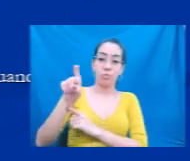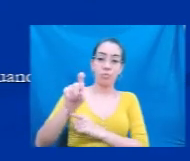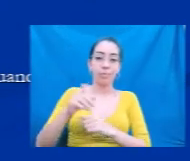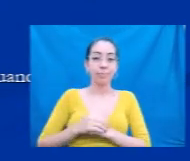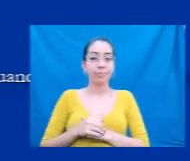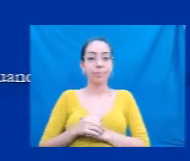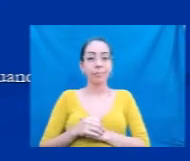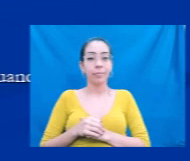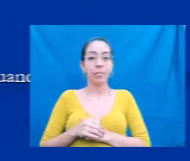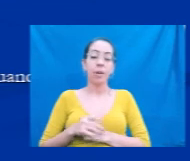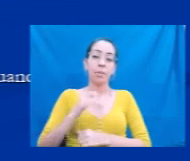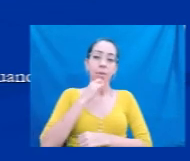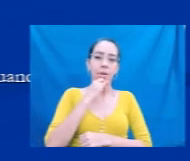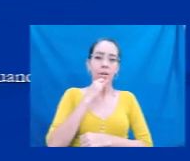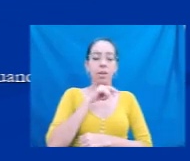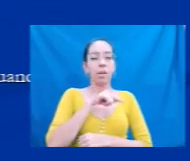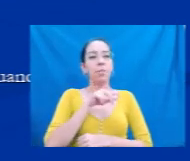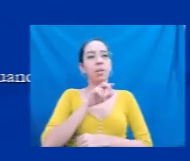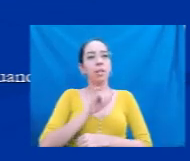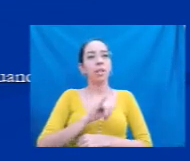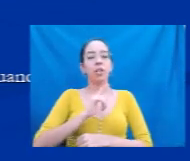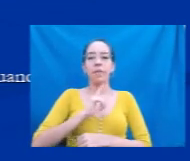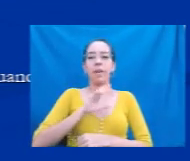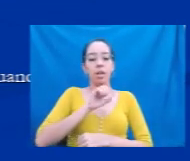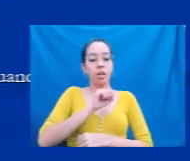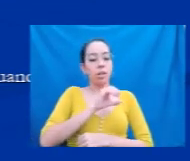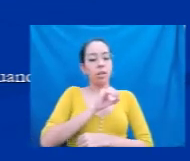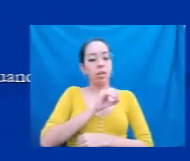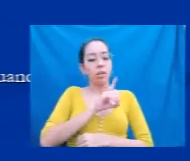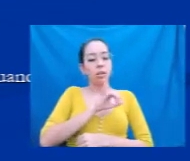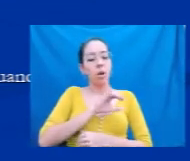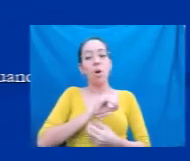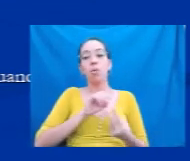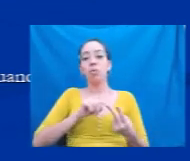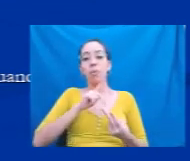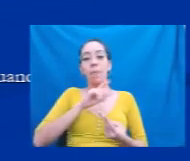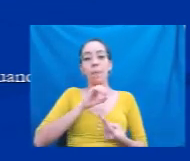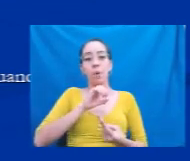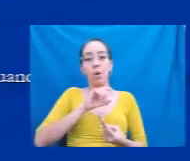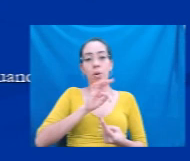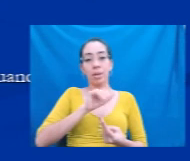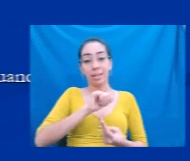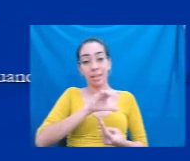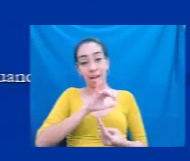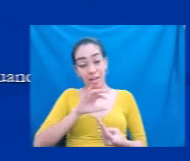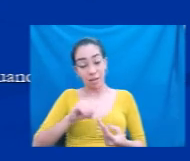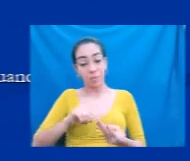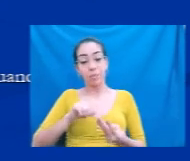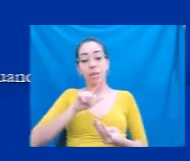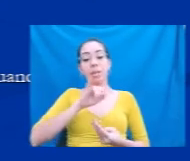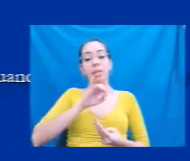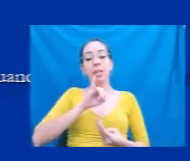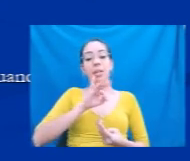lítio, tá? Também é uma informação. Então, só para vocês terem uma ideia aqui, né? Existem tipos de